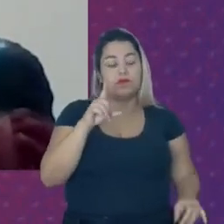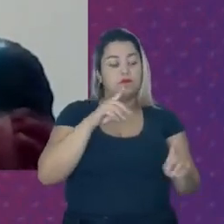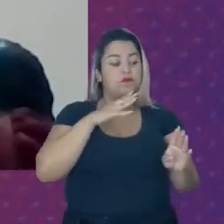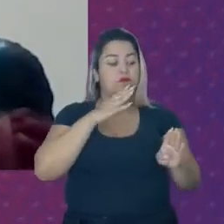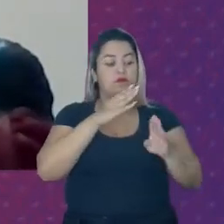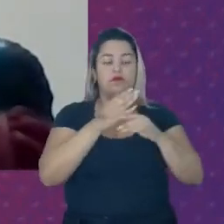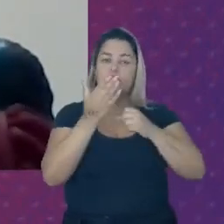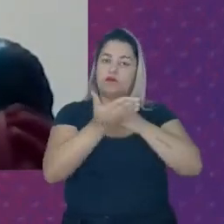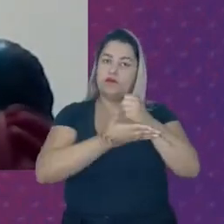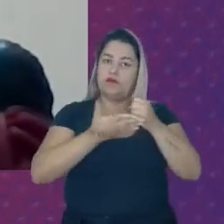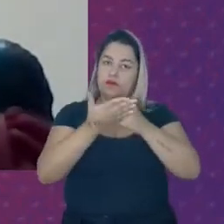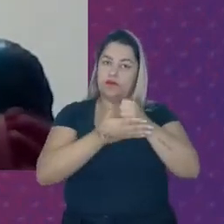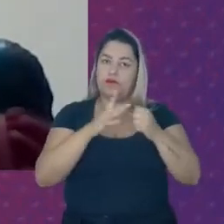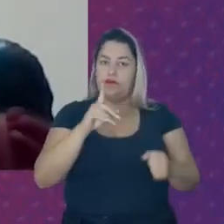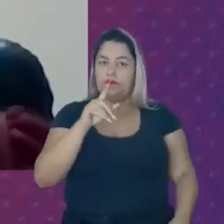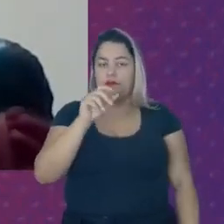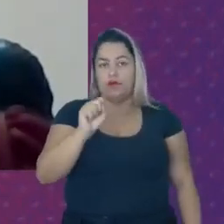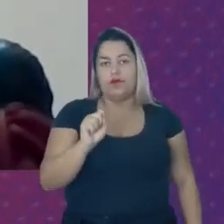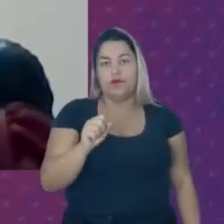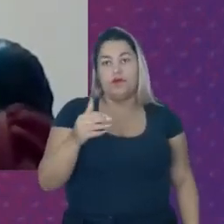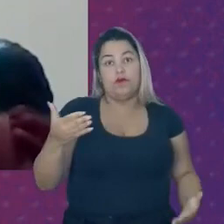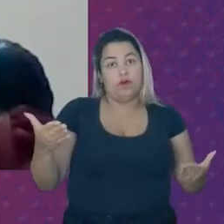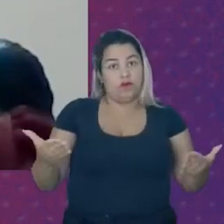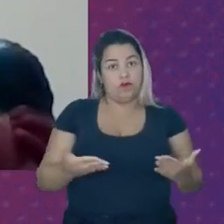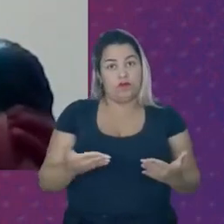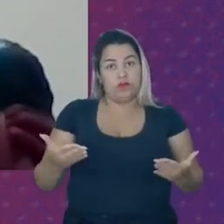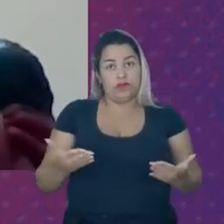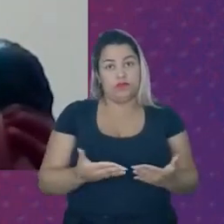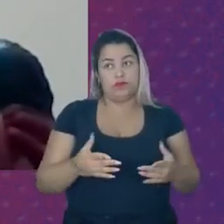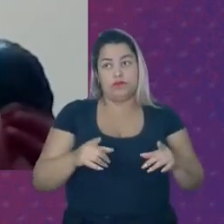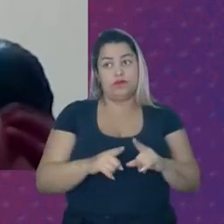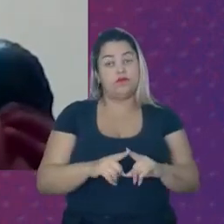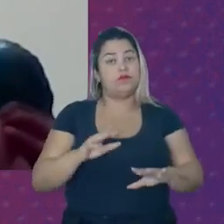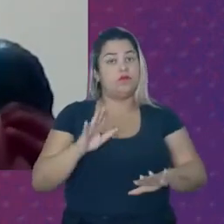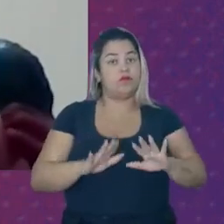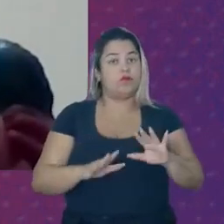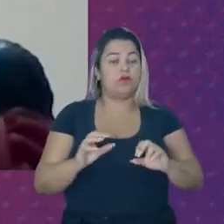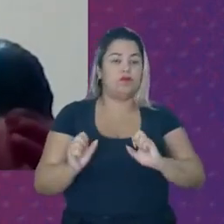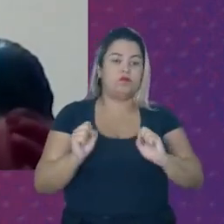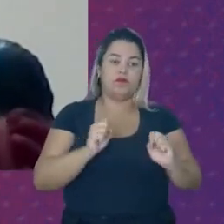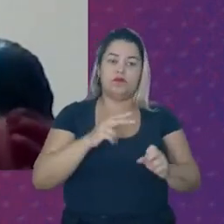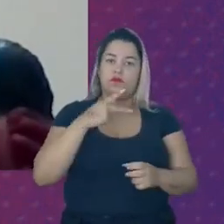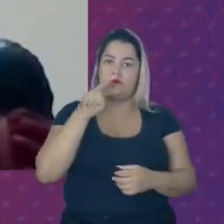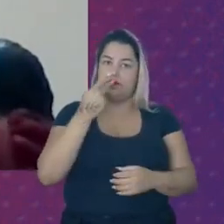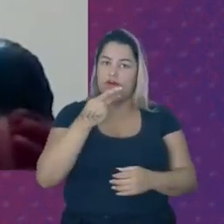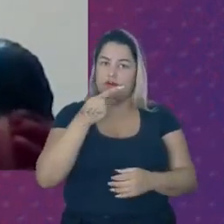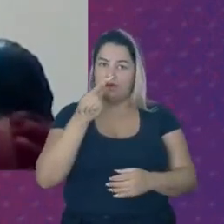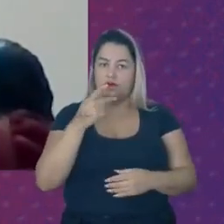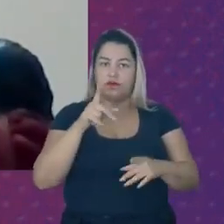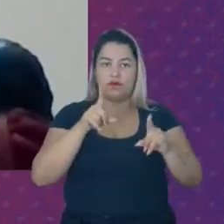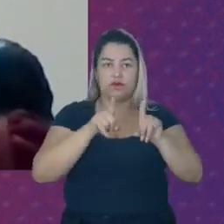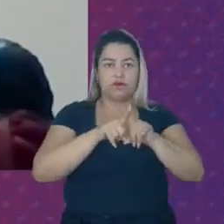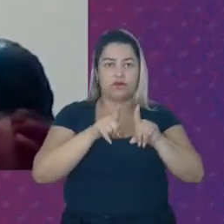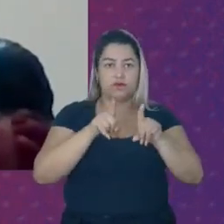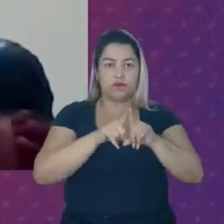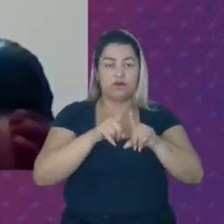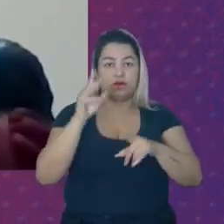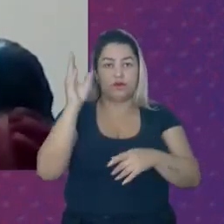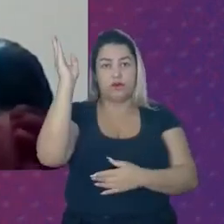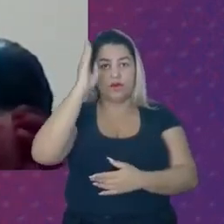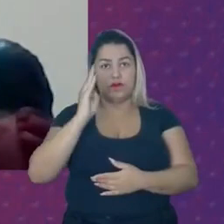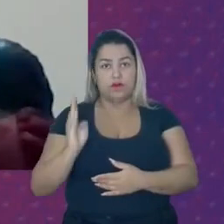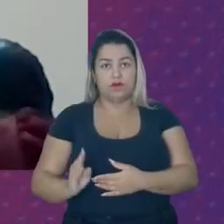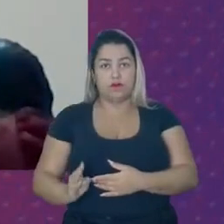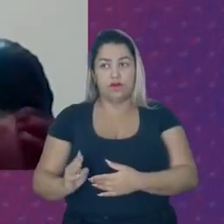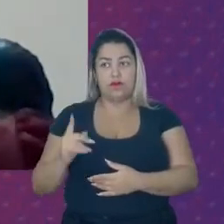principal base de dados existente hoje, talvez até assim, eu possa dizer que a maior base de dados existente no Brasil para